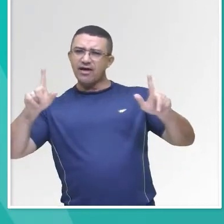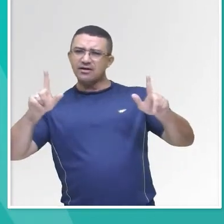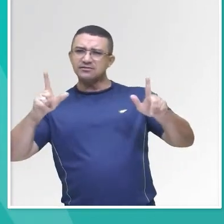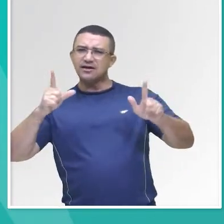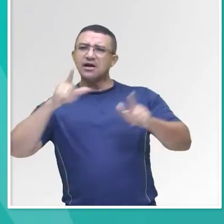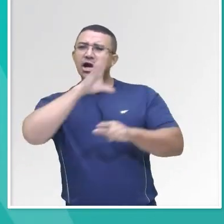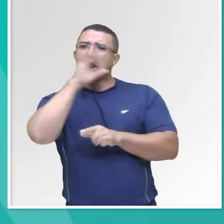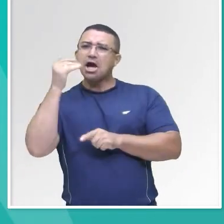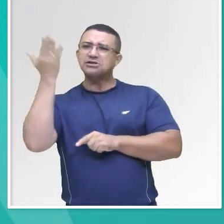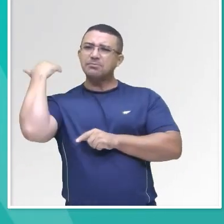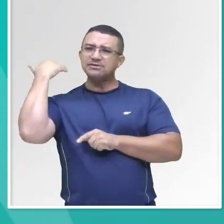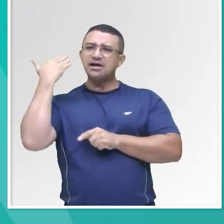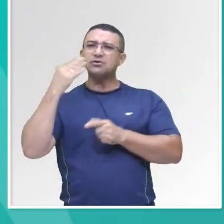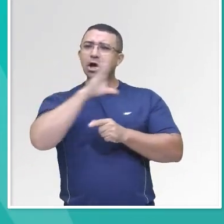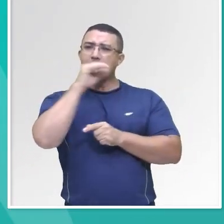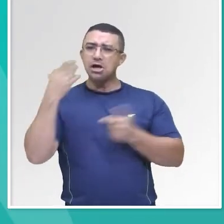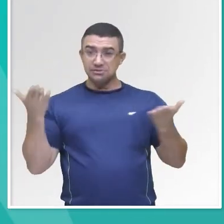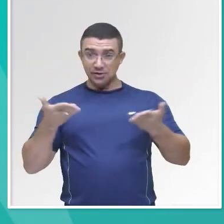vamos acompanhar.